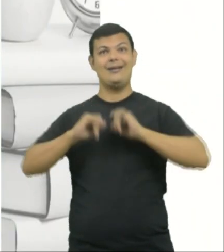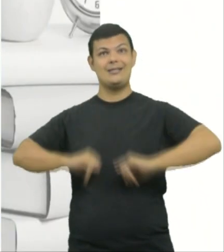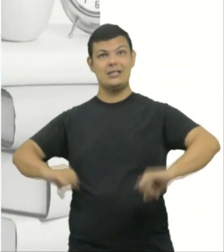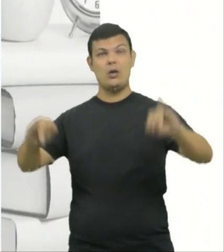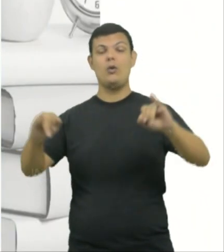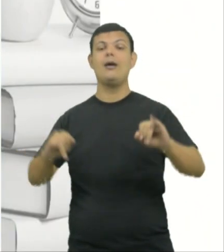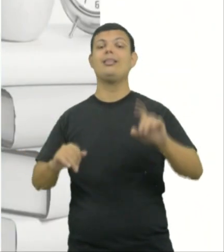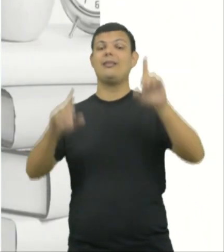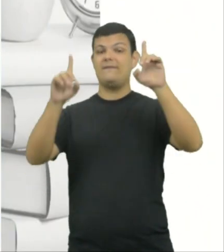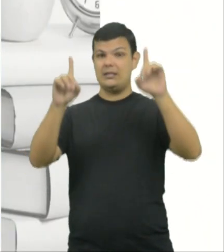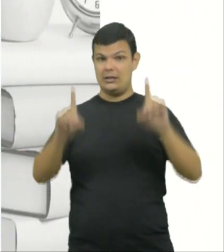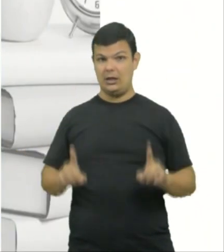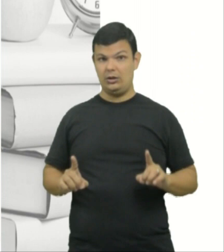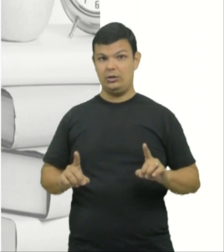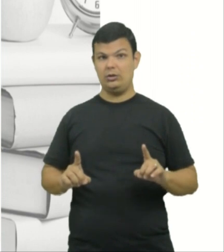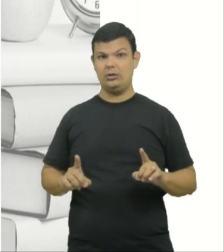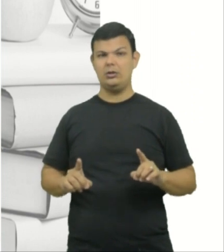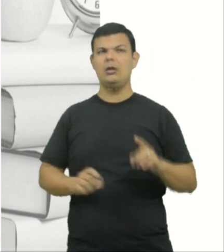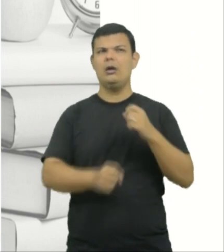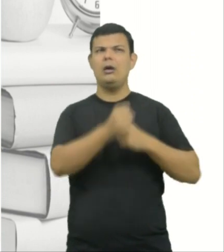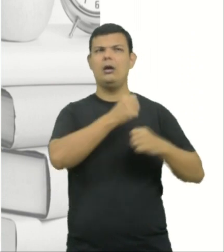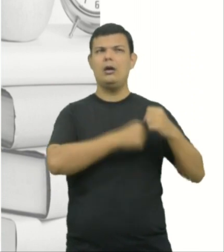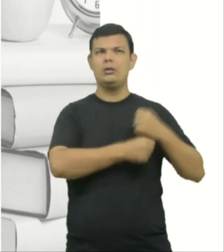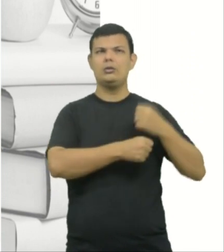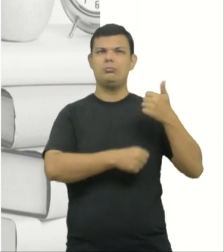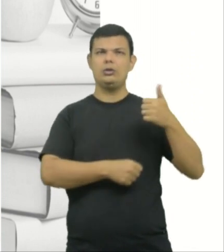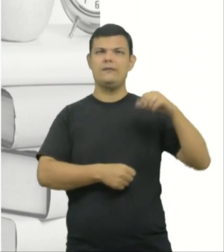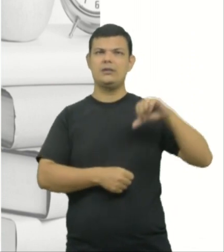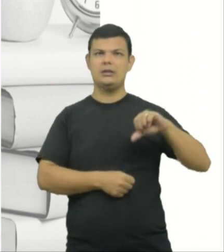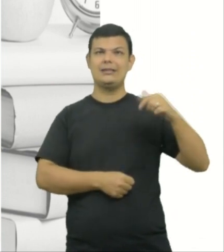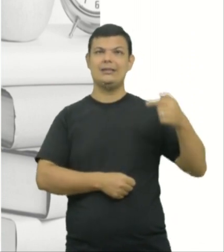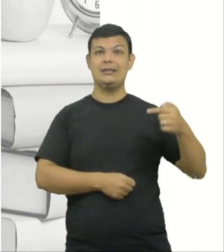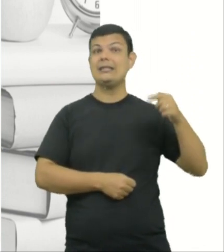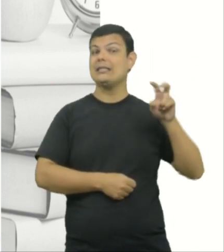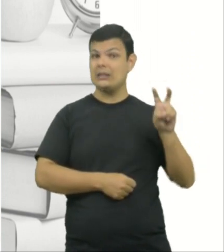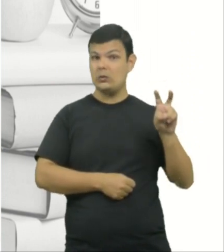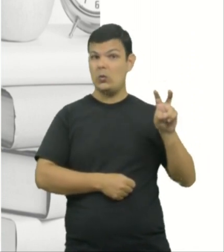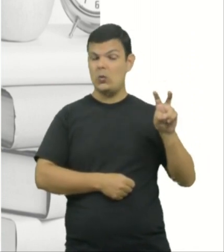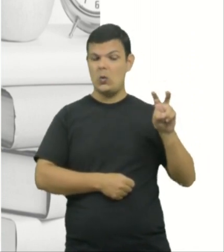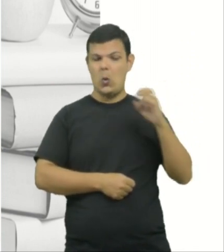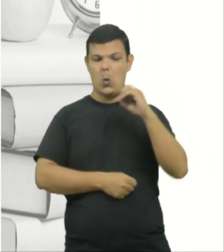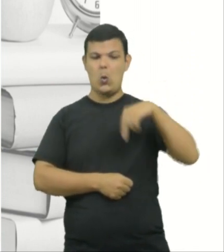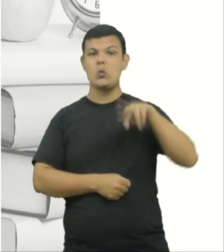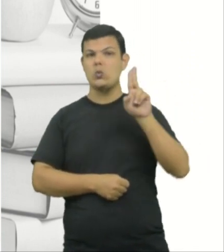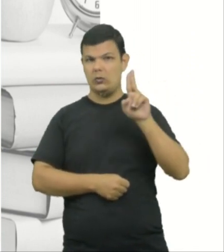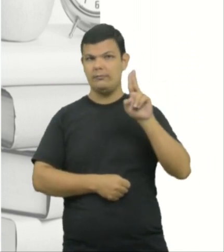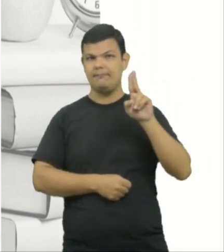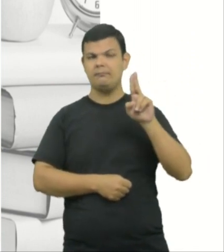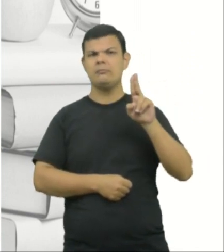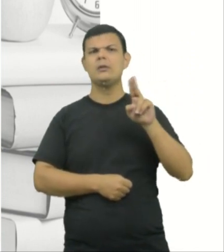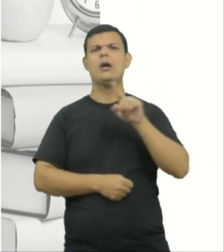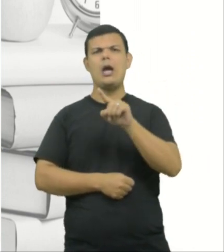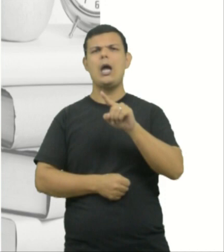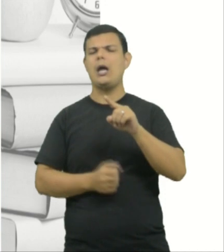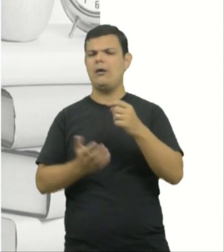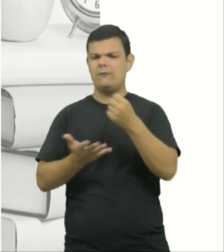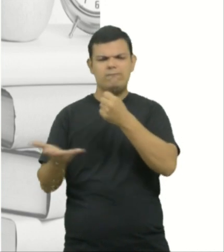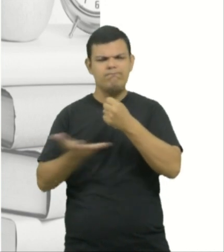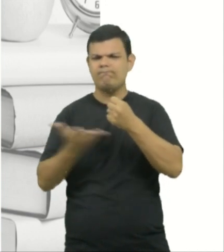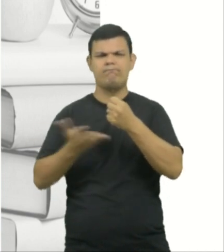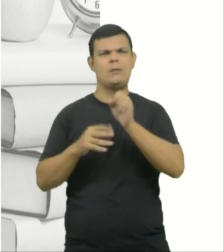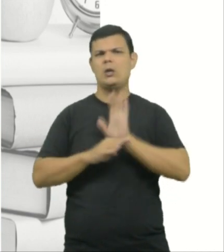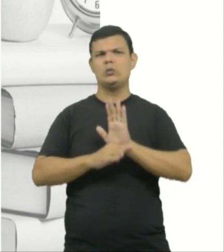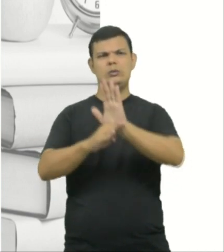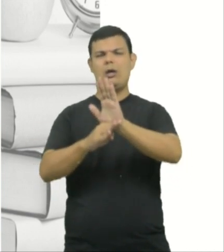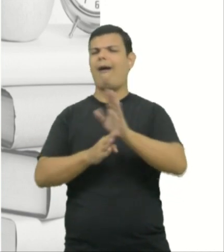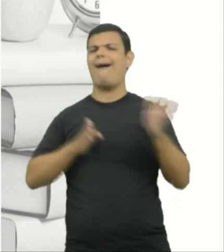Pessoas Deficientes. Foi aprovada em 1975 pela ONU. Essa lei foi fundamental para